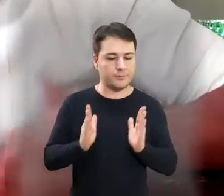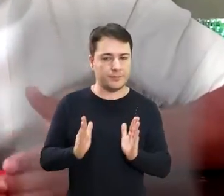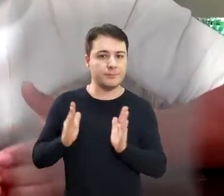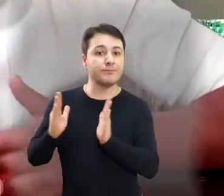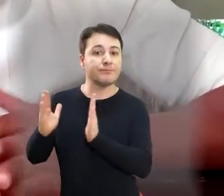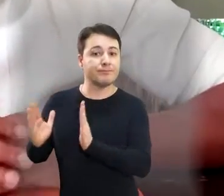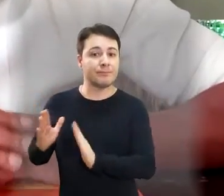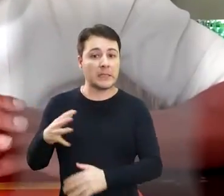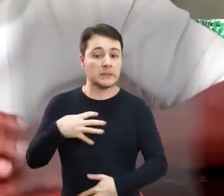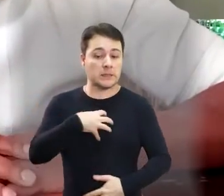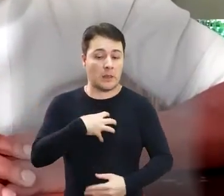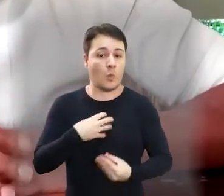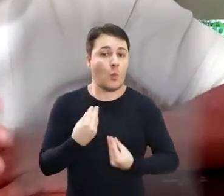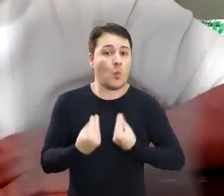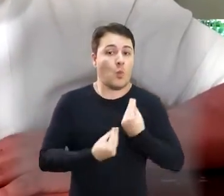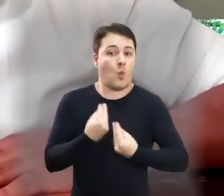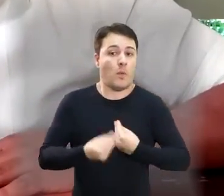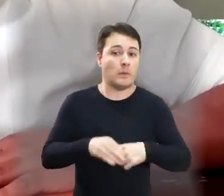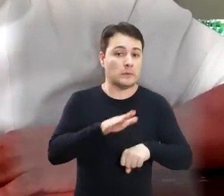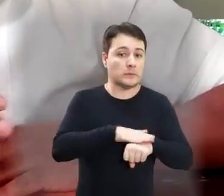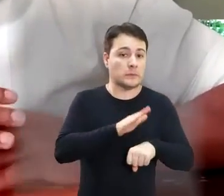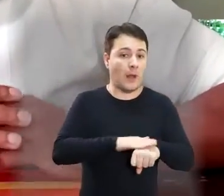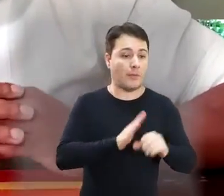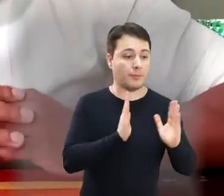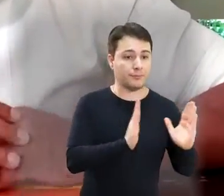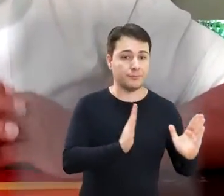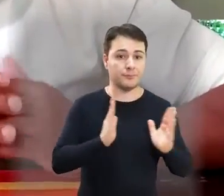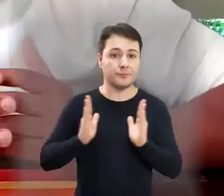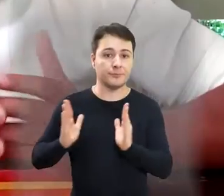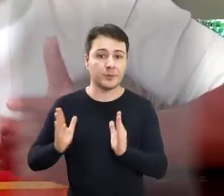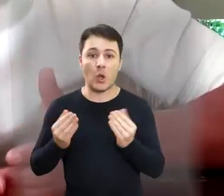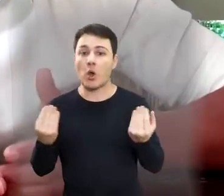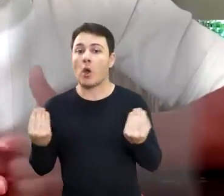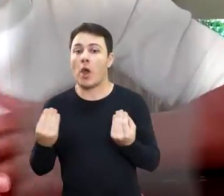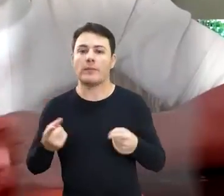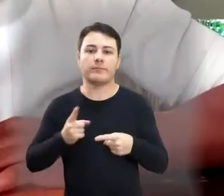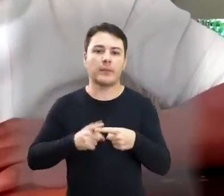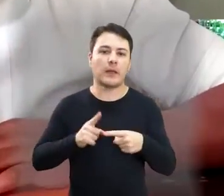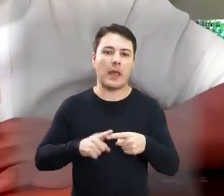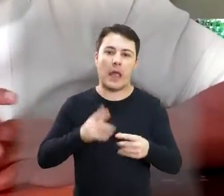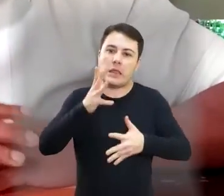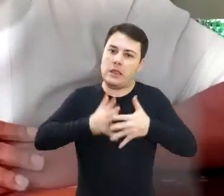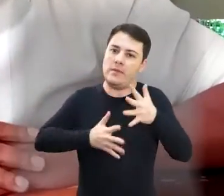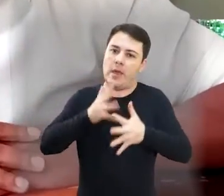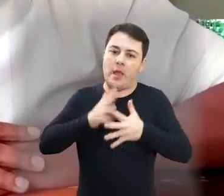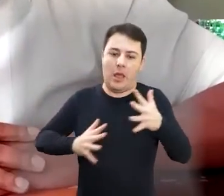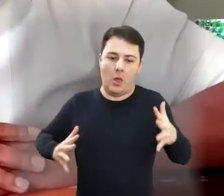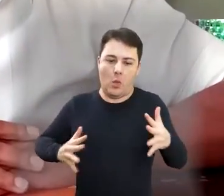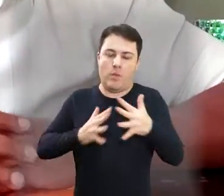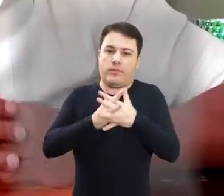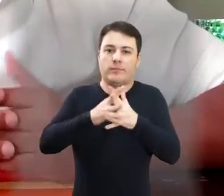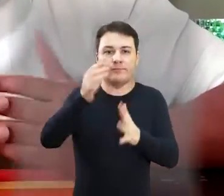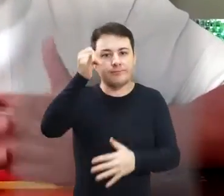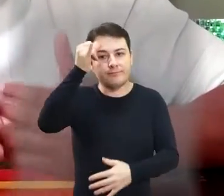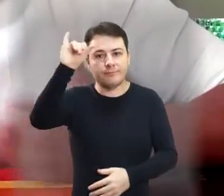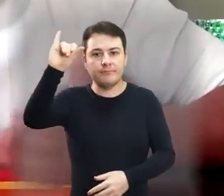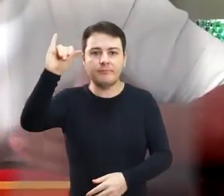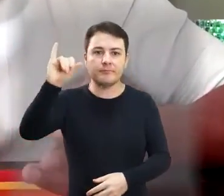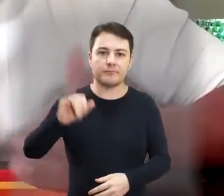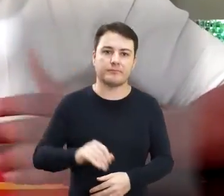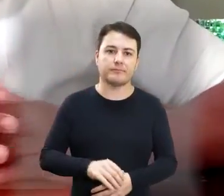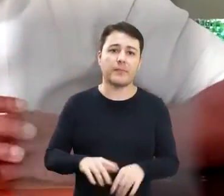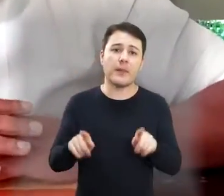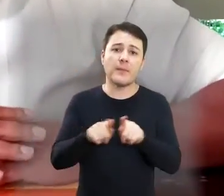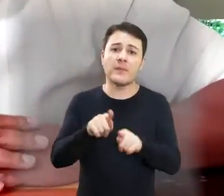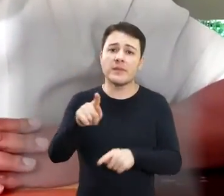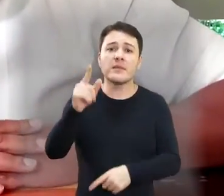rotina de casa, o seu tempo para demais tarefas e o seu tempo para os seus estudos. Só você sabe também qual é o melhor horário que